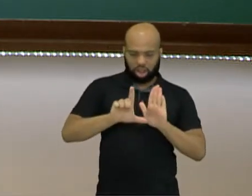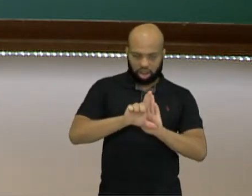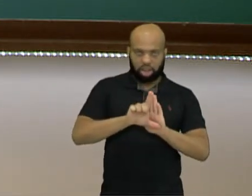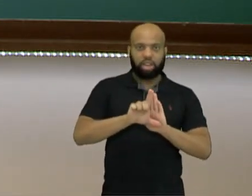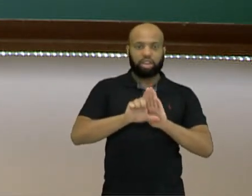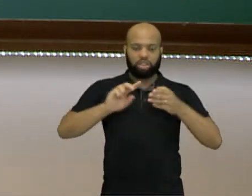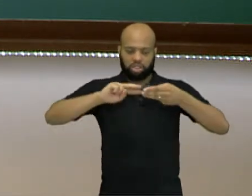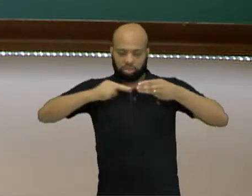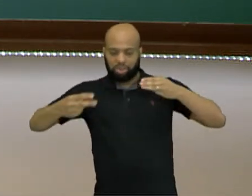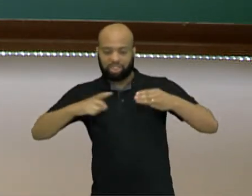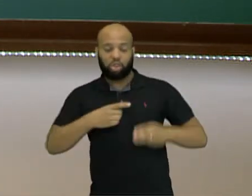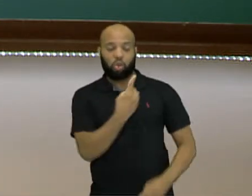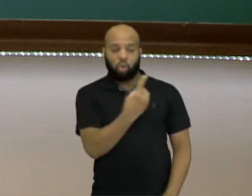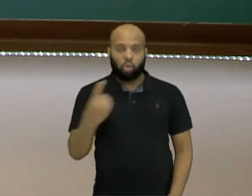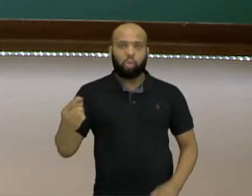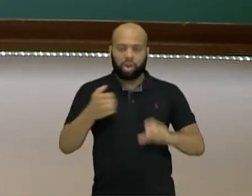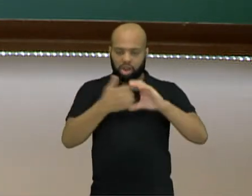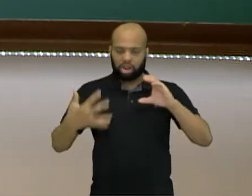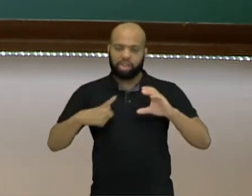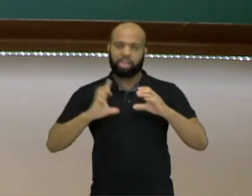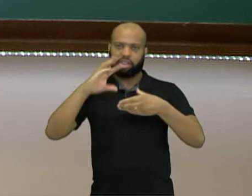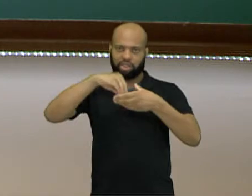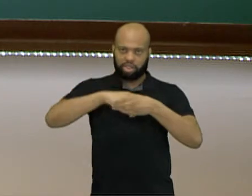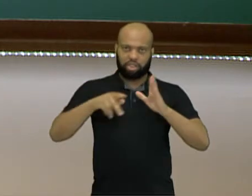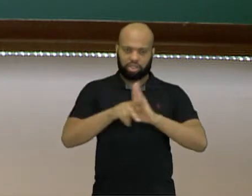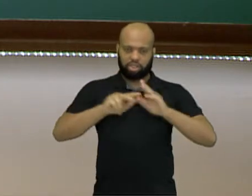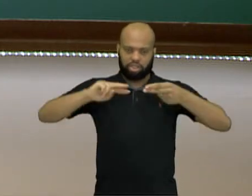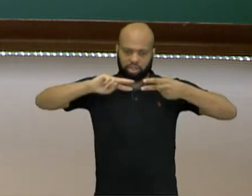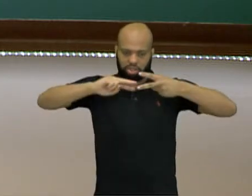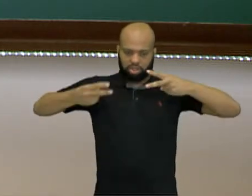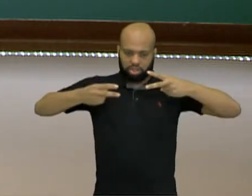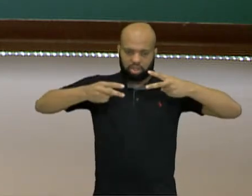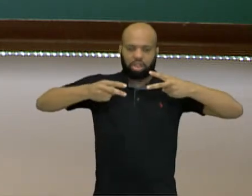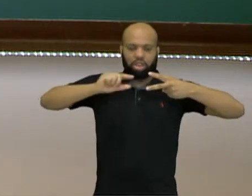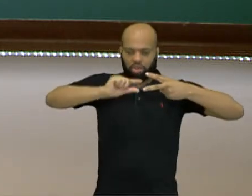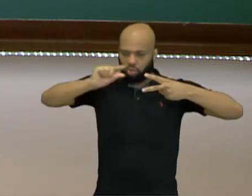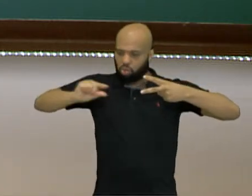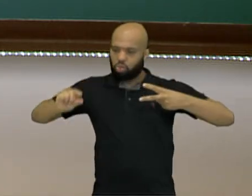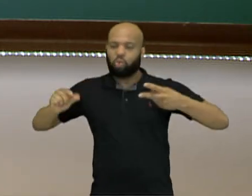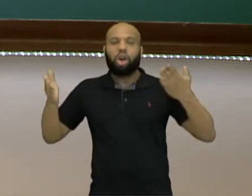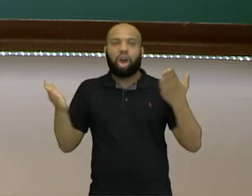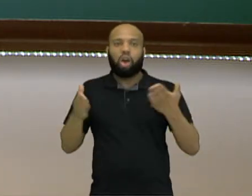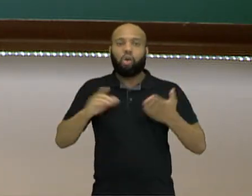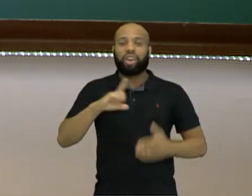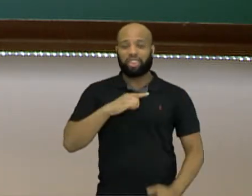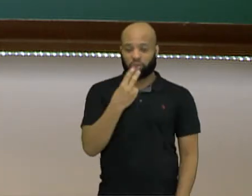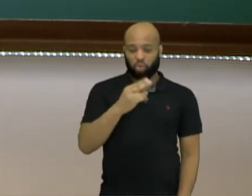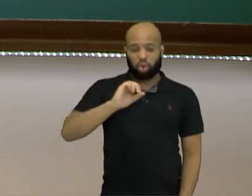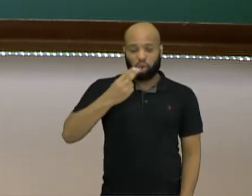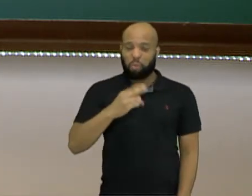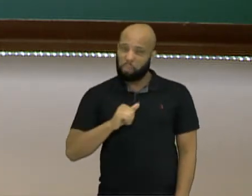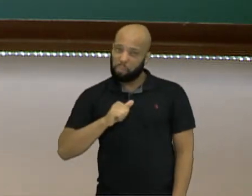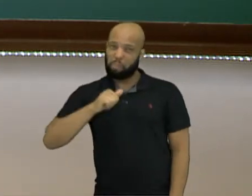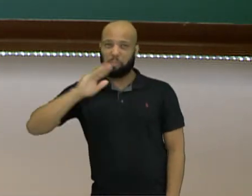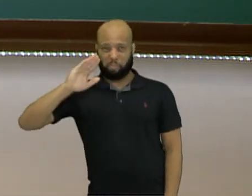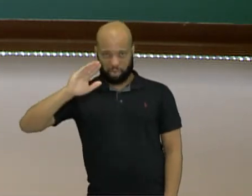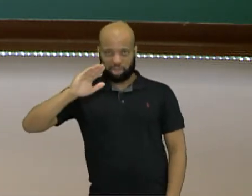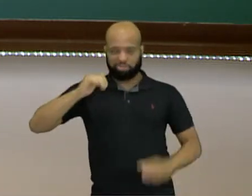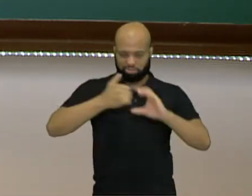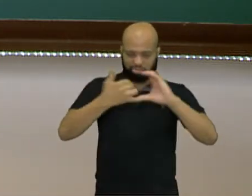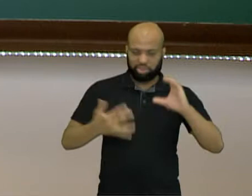Então, uma característica presente lá num gene, num par de alelos. Agora, a gente vai estudar duas ou mais características por